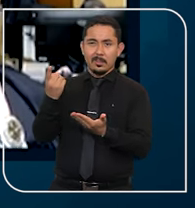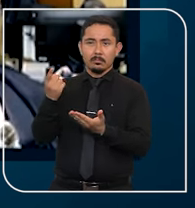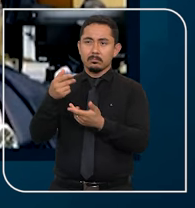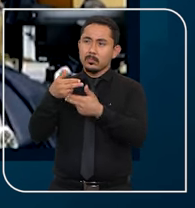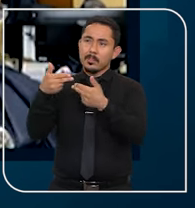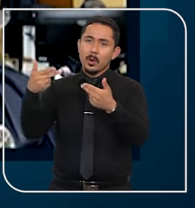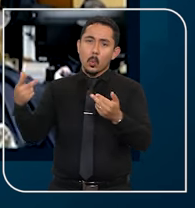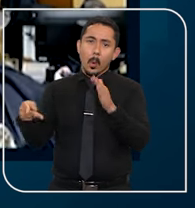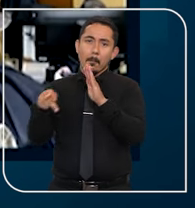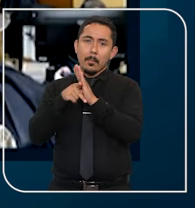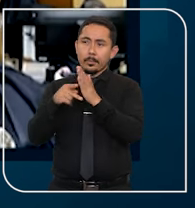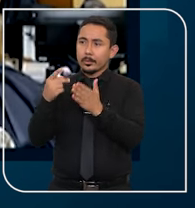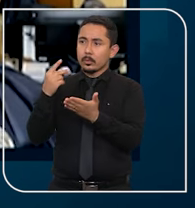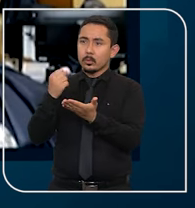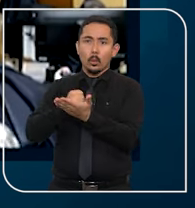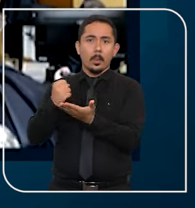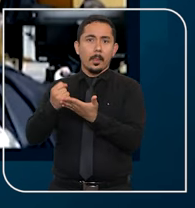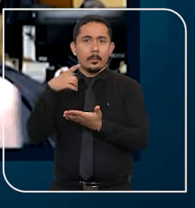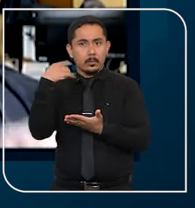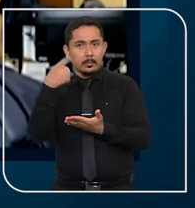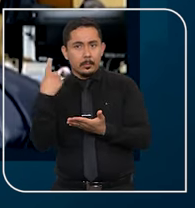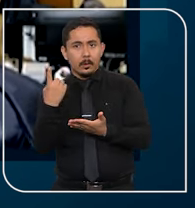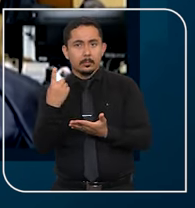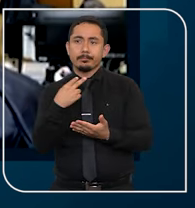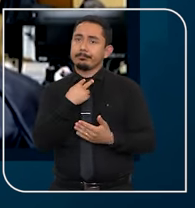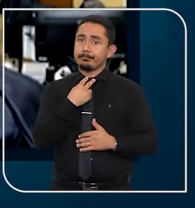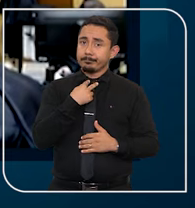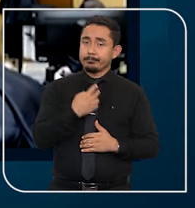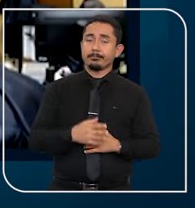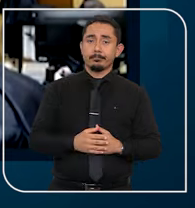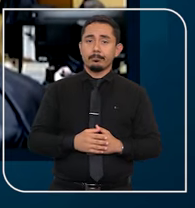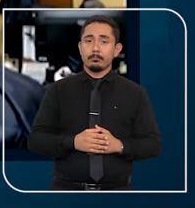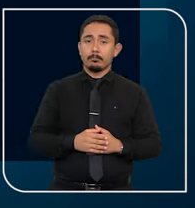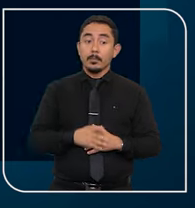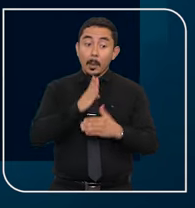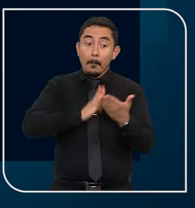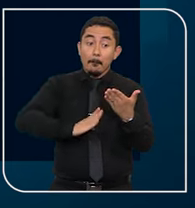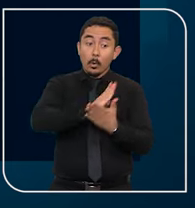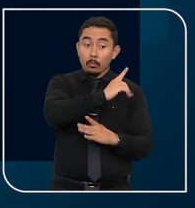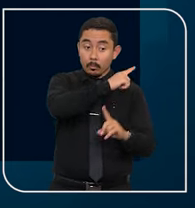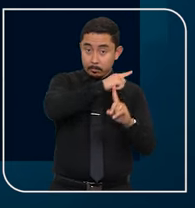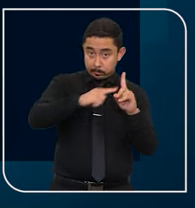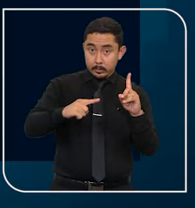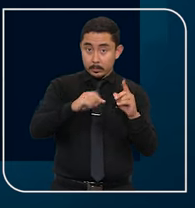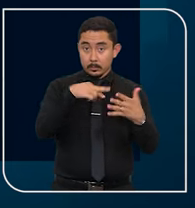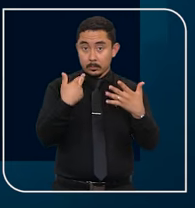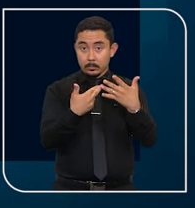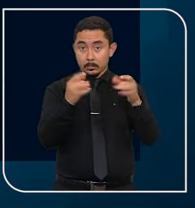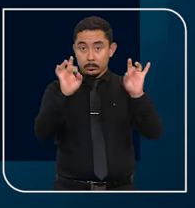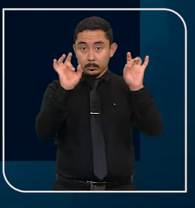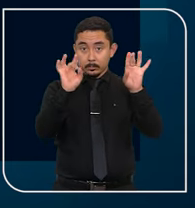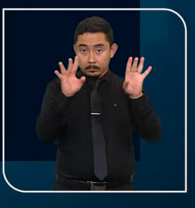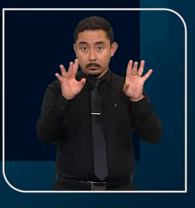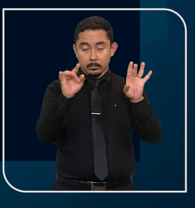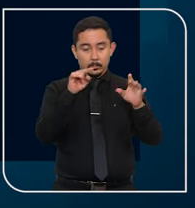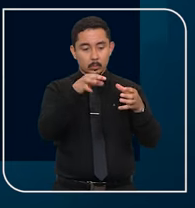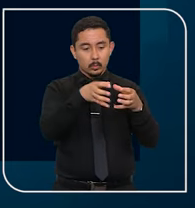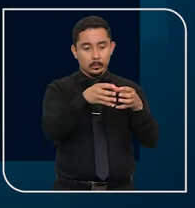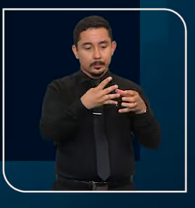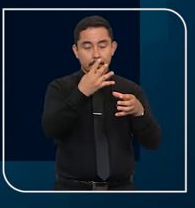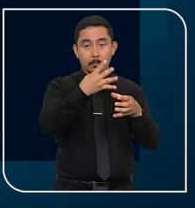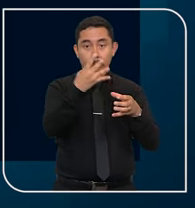natureza alimentar como é o caso de honorários advocatícios ao dar parcial provimento ao recurso